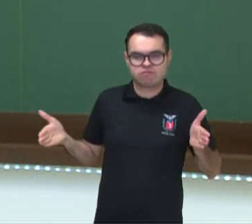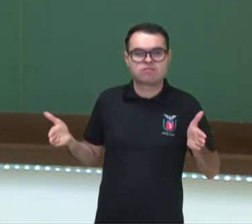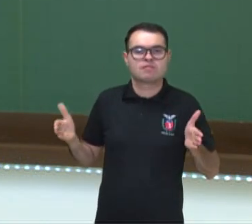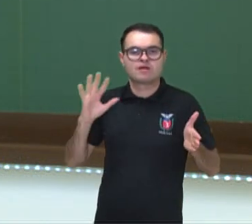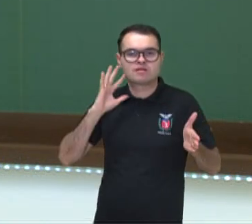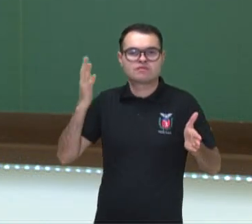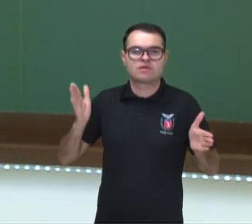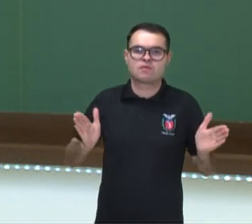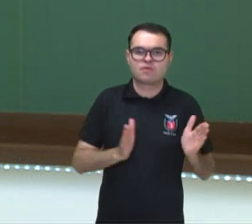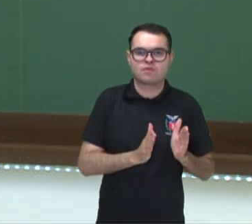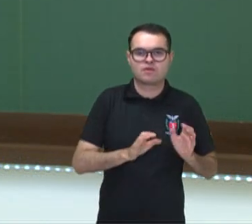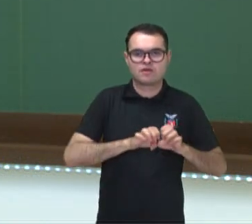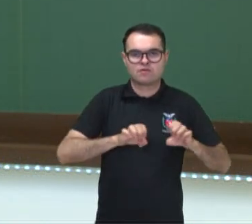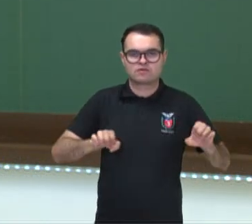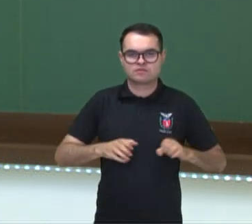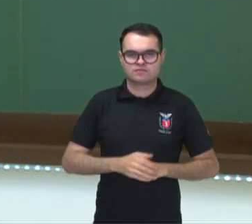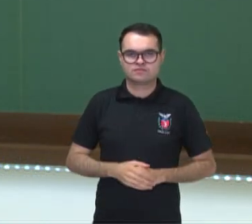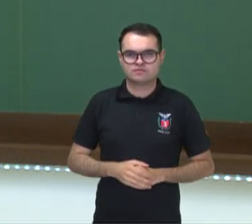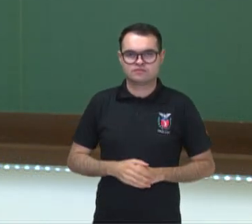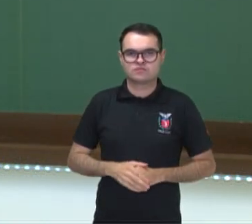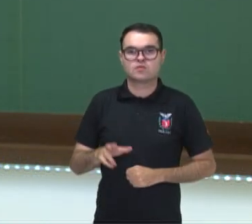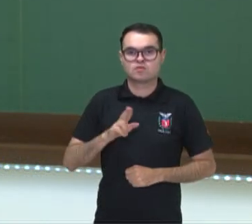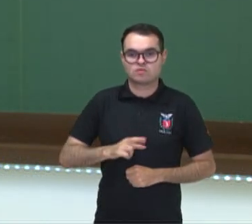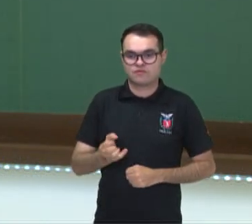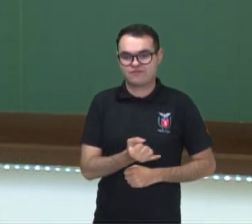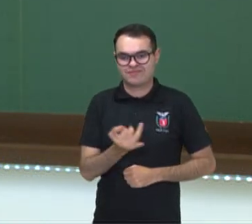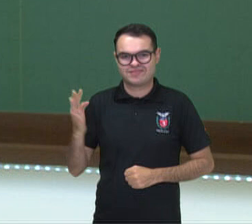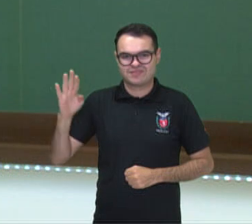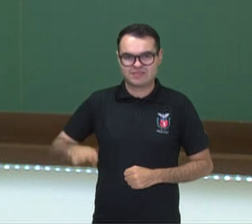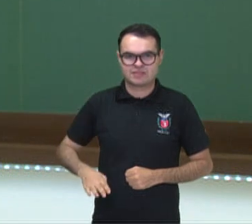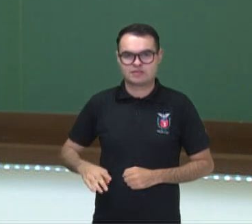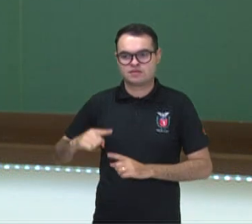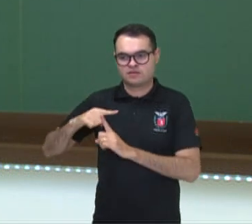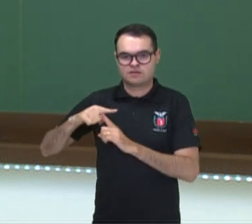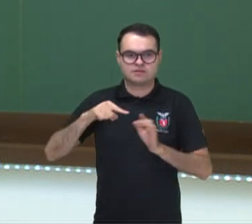resolver a equação. Então, nós trabalhamos fatoração da diferença de dois